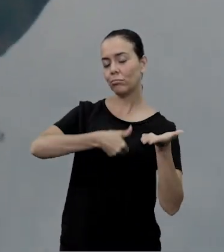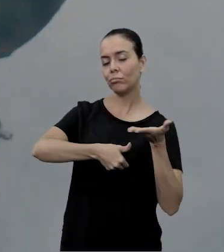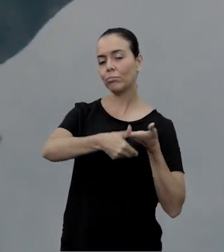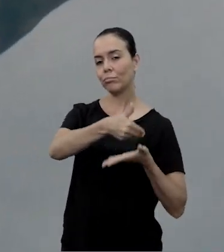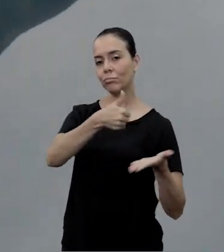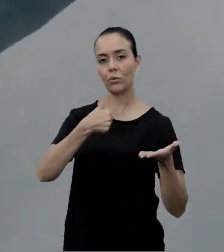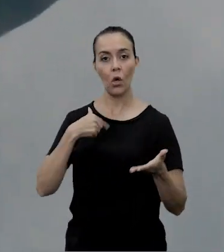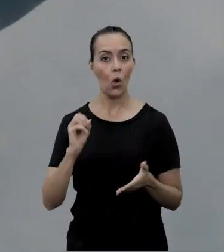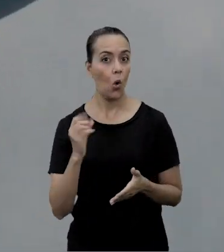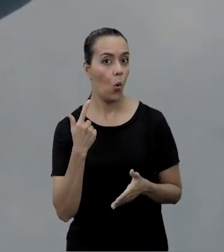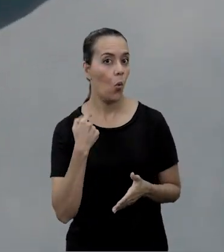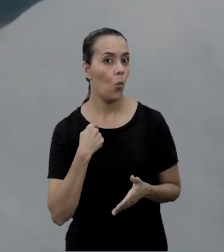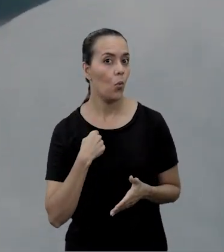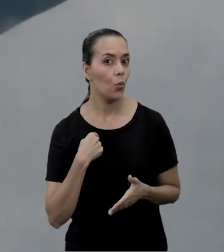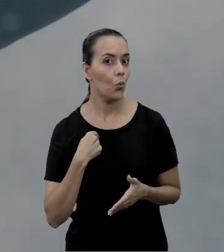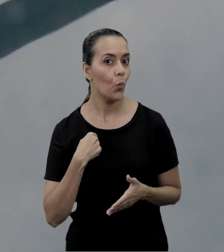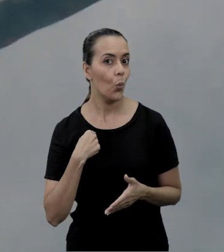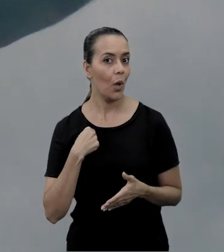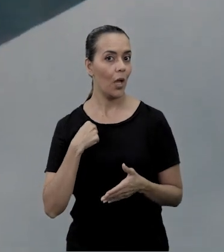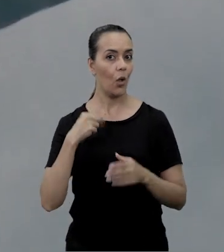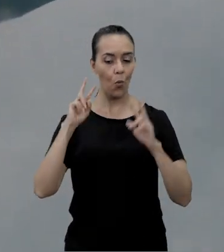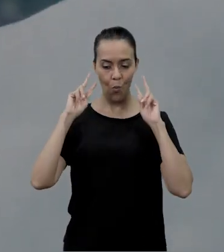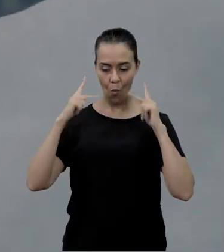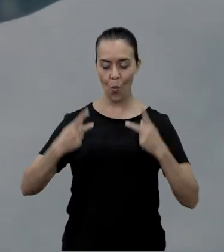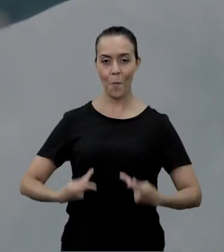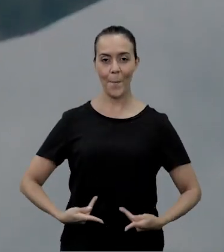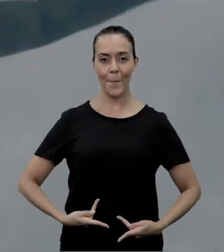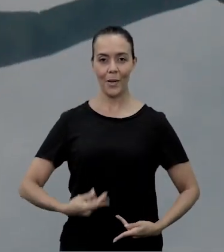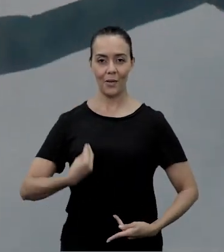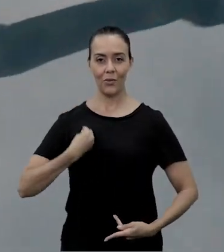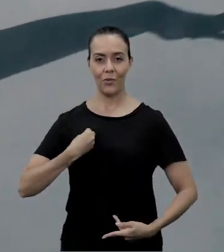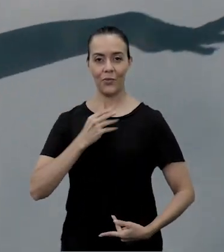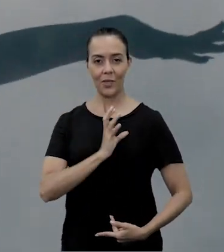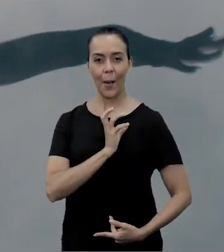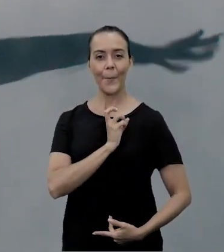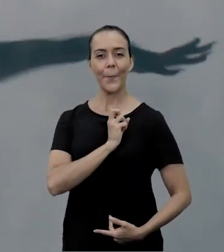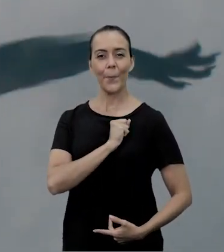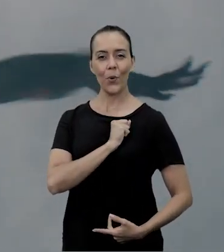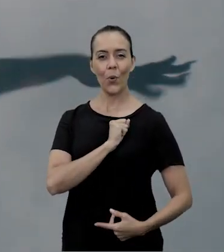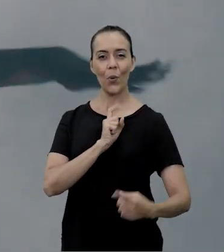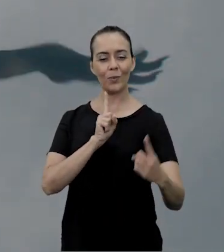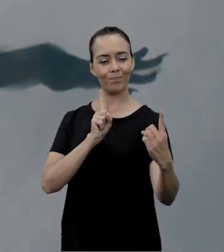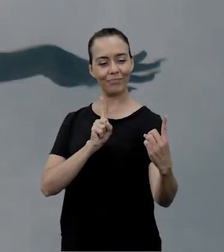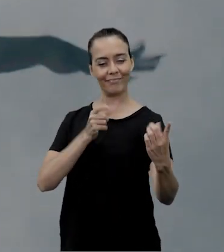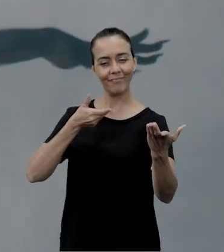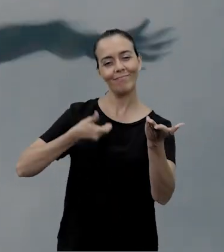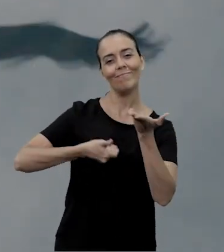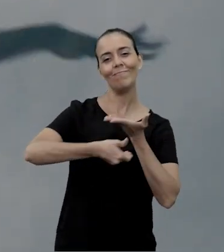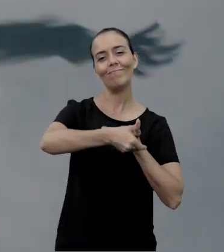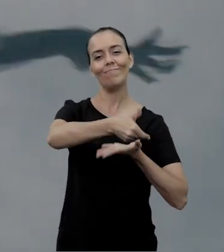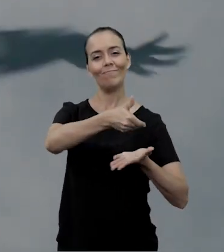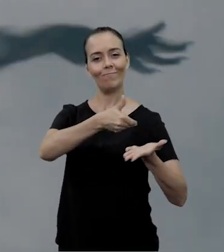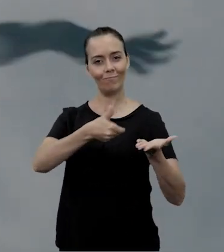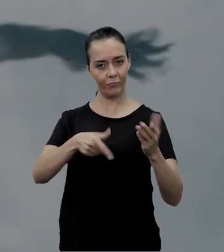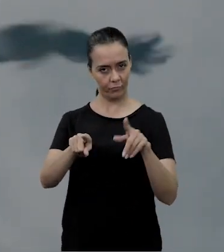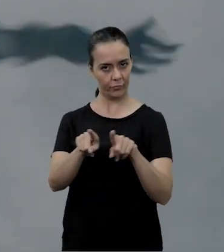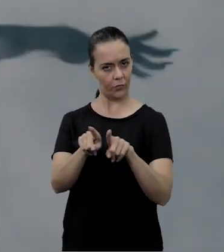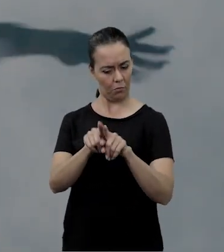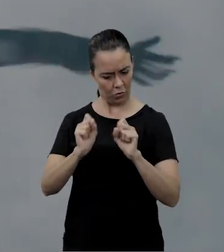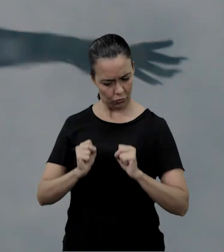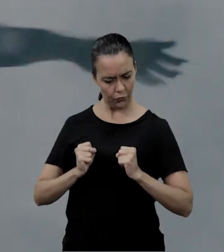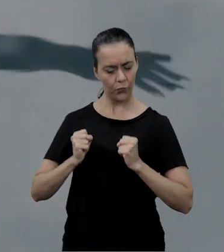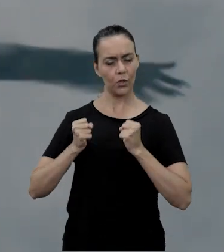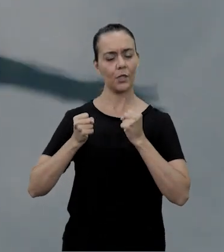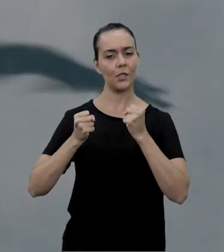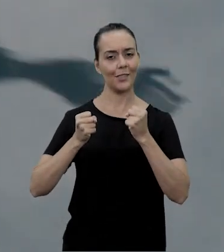eu pratico a humanidade com essa pessoa, amando essa pessoa, desejando que ela viva, trabalhando para